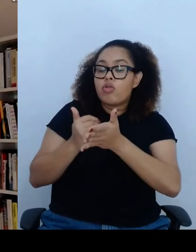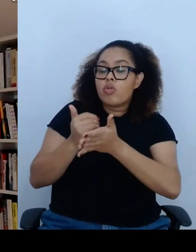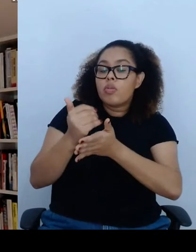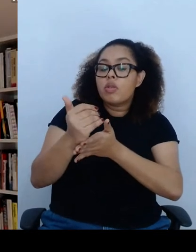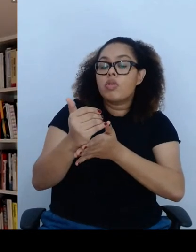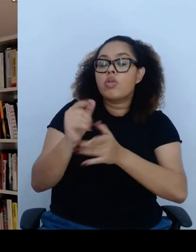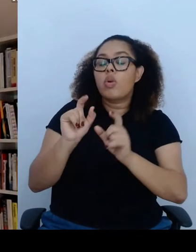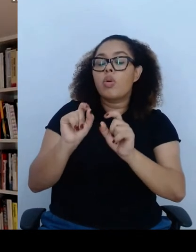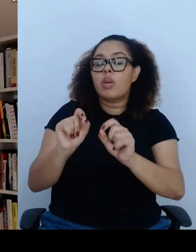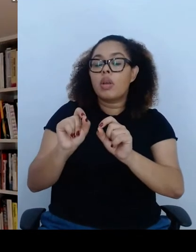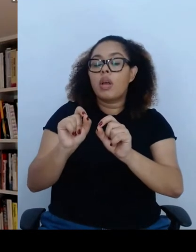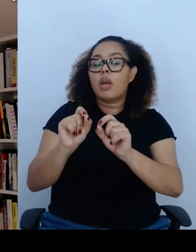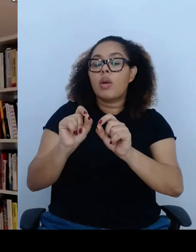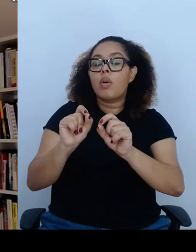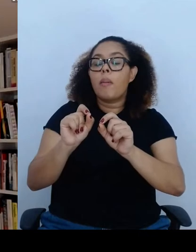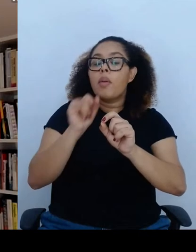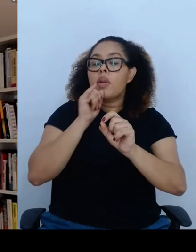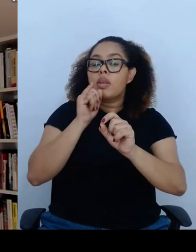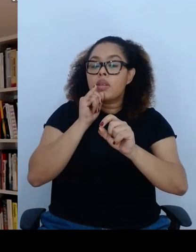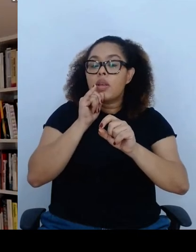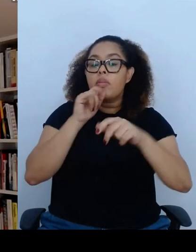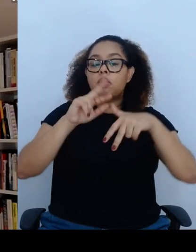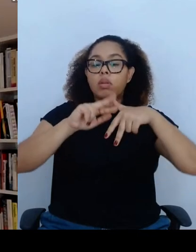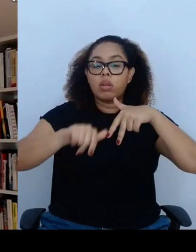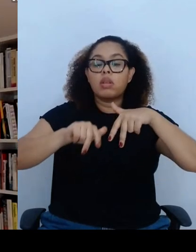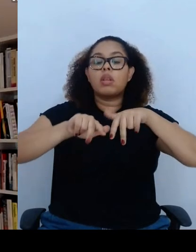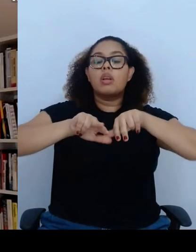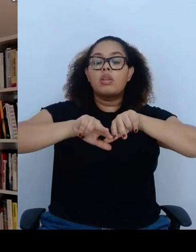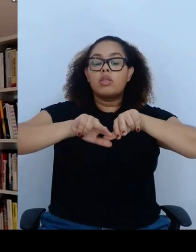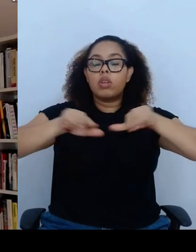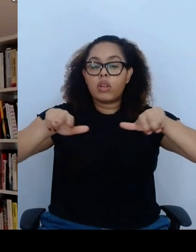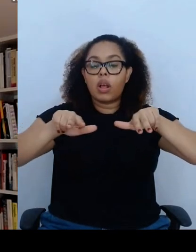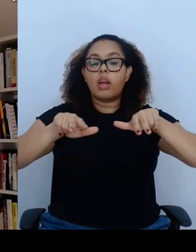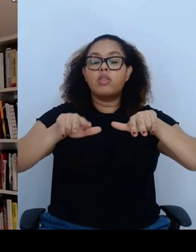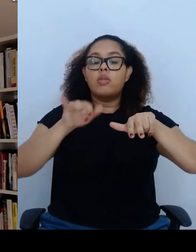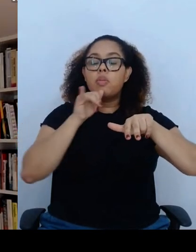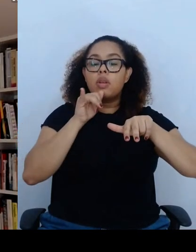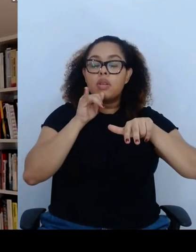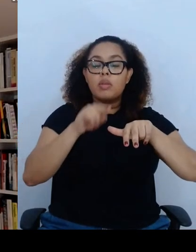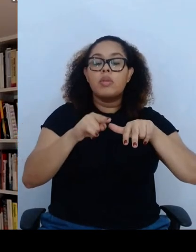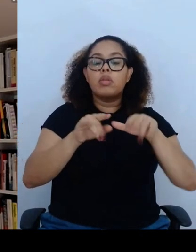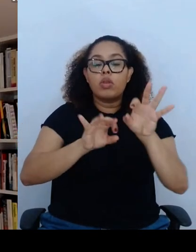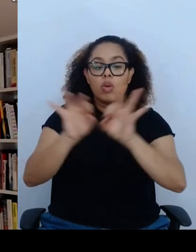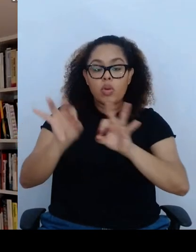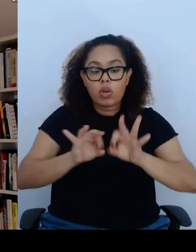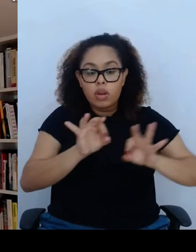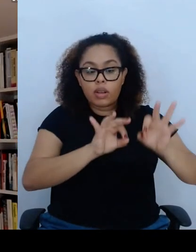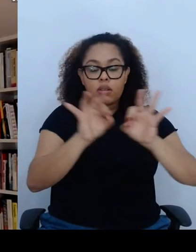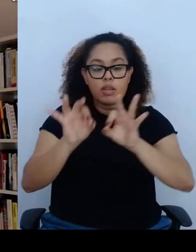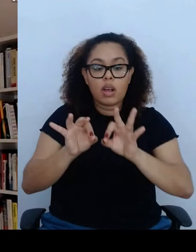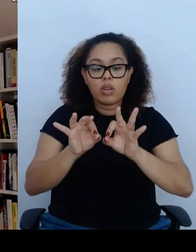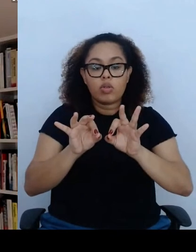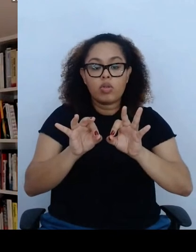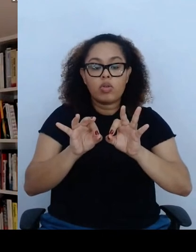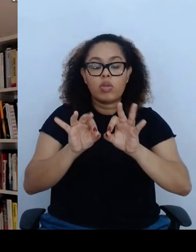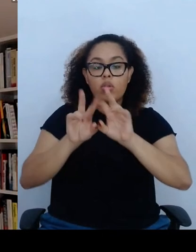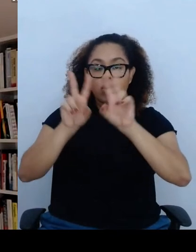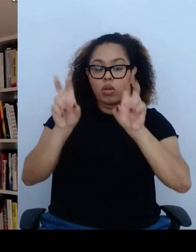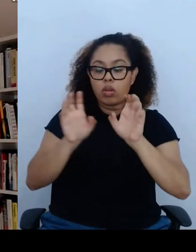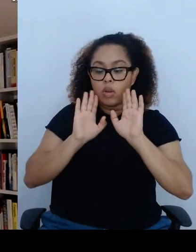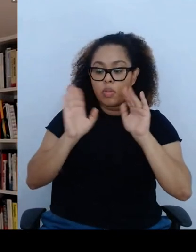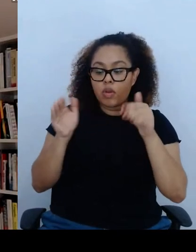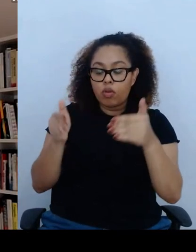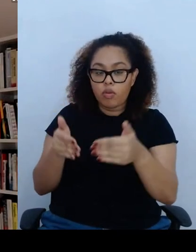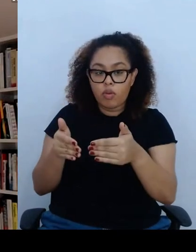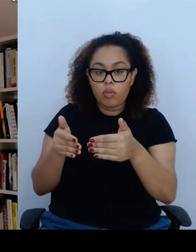dedicada àquele tema e seminários são organizados também em preparação para aquele tema a gente vê inclusive